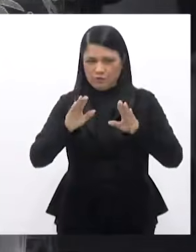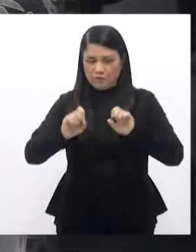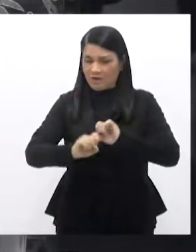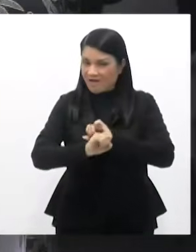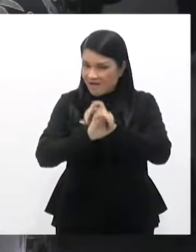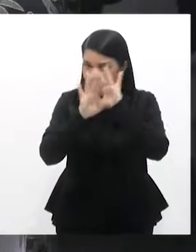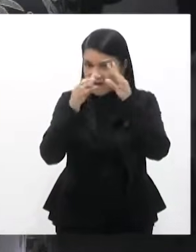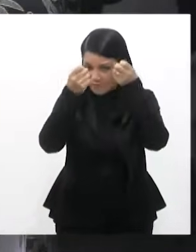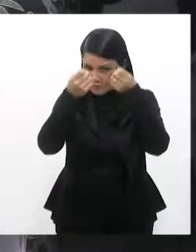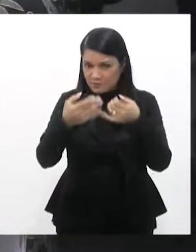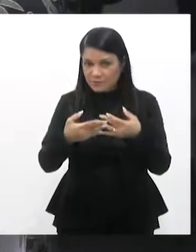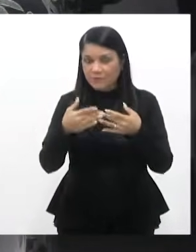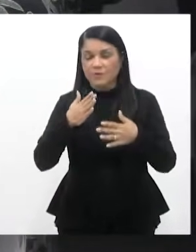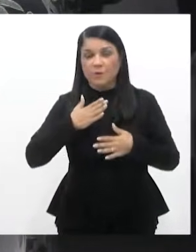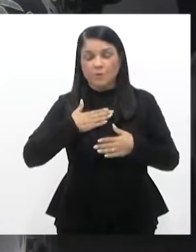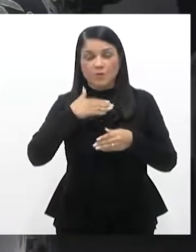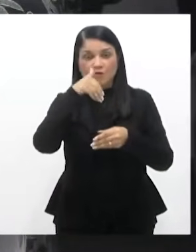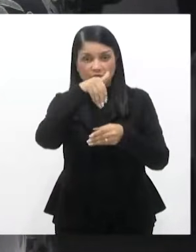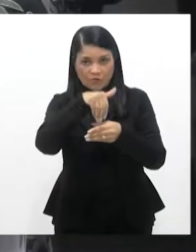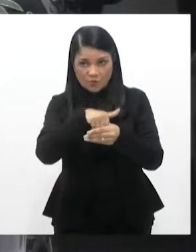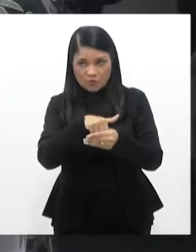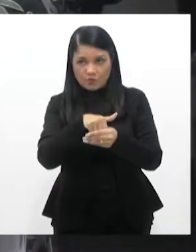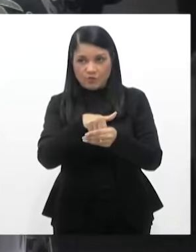claro que o meu voto